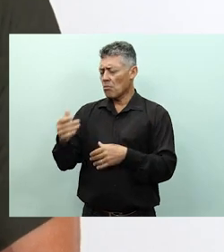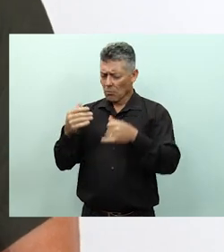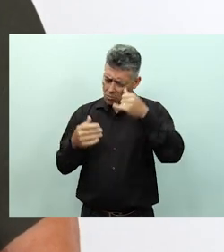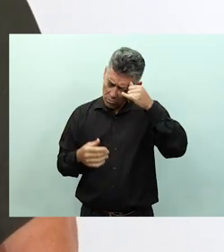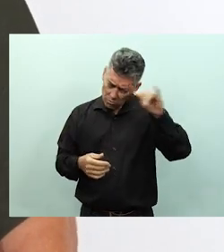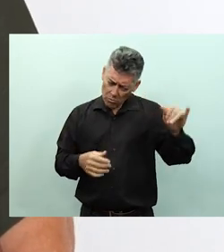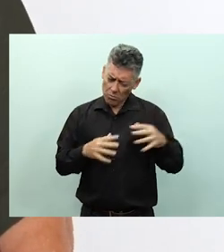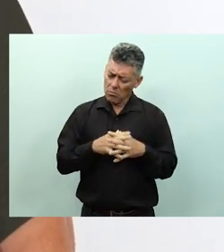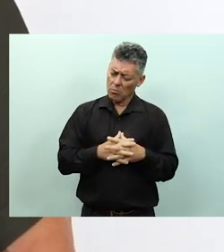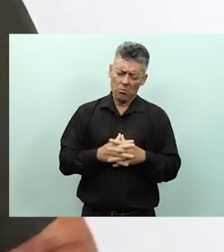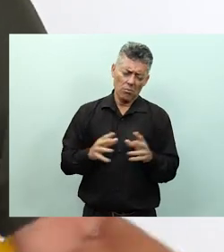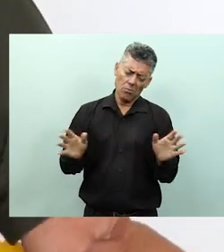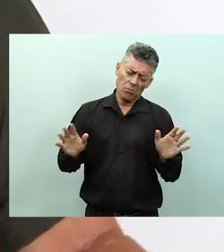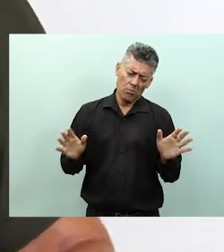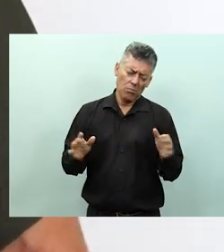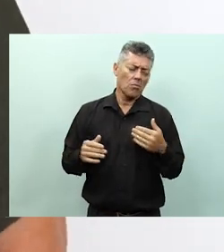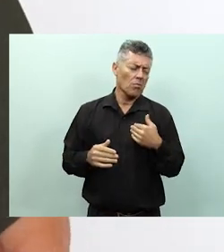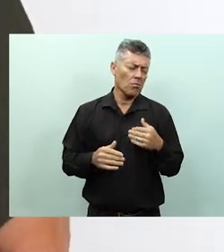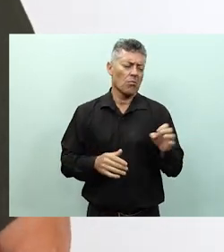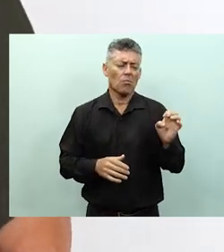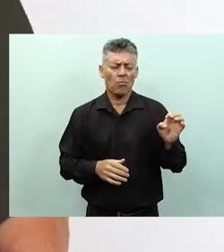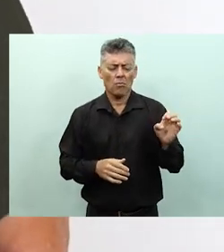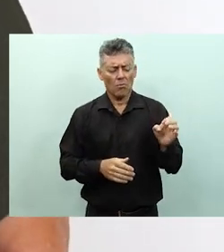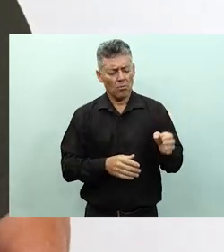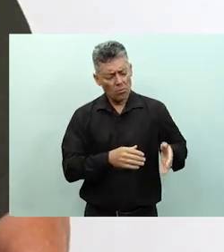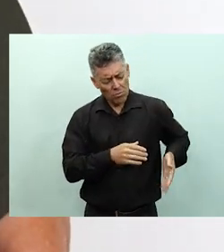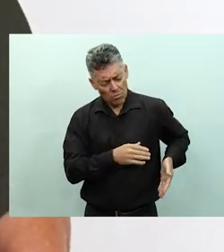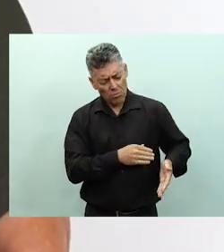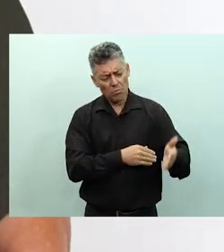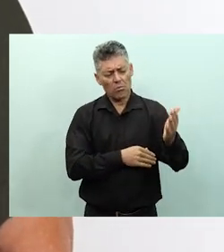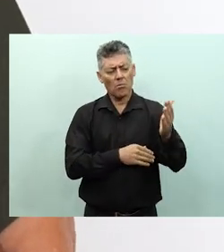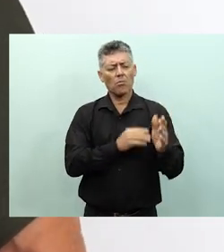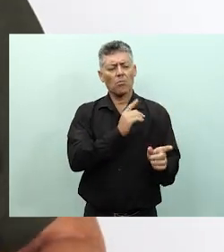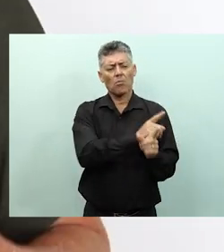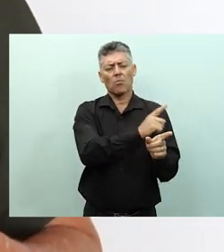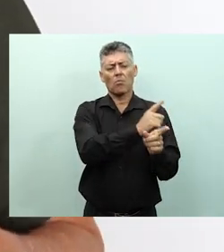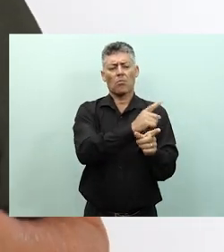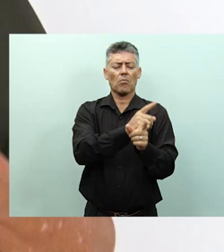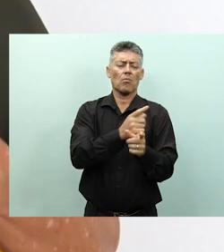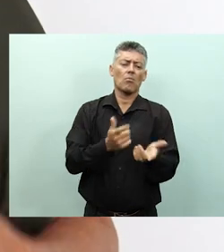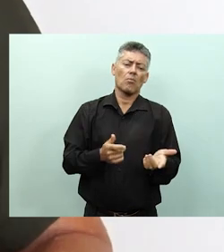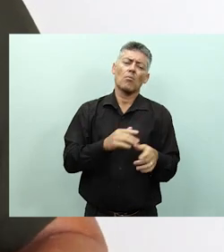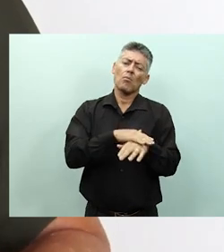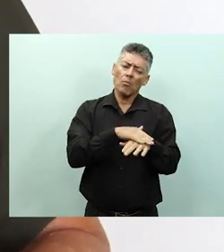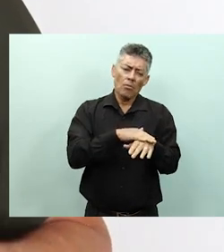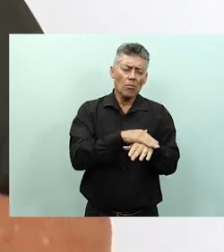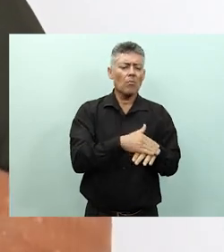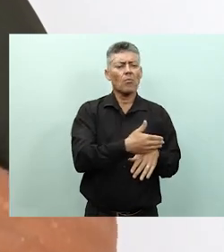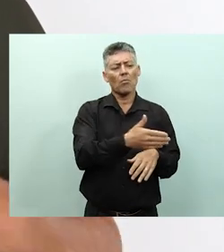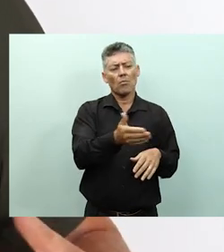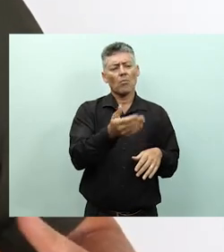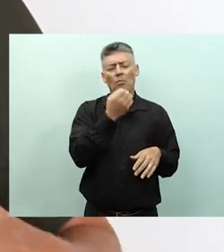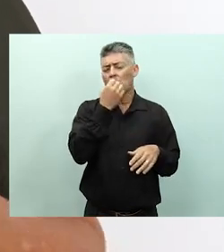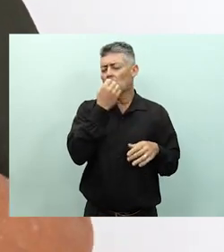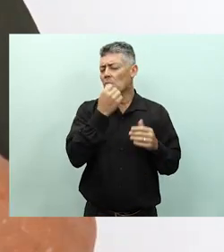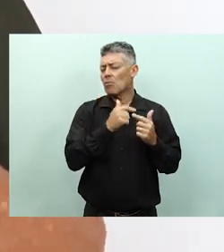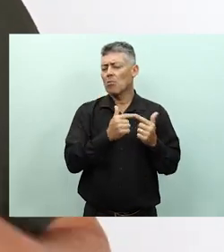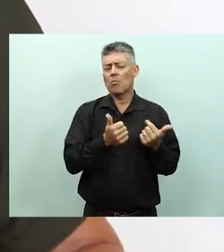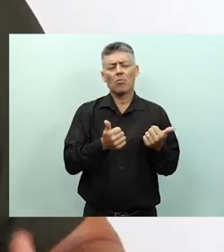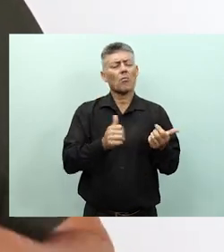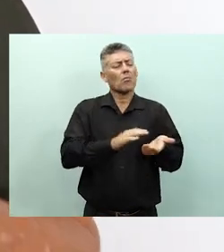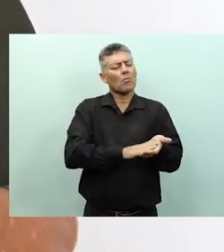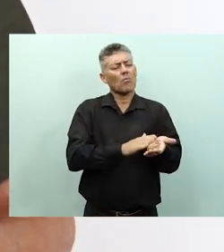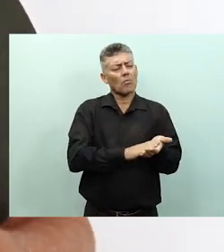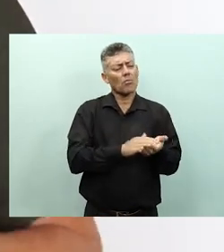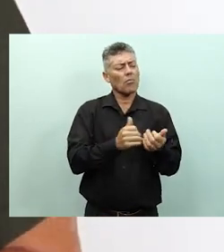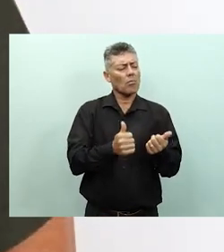evitar confusão. Ela disse, não, eu vou pela esquerda, eu vou encontrá-los. Foi lá, conversou com eles numa boa, foi